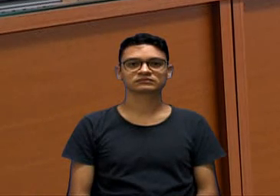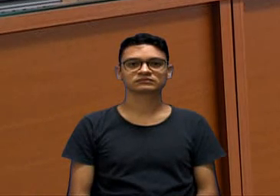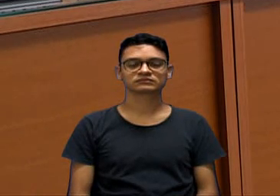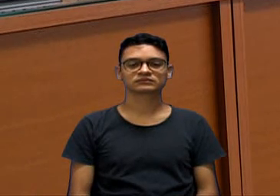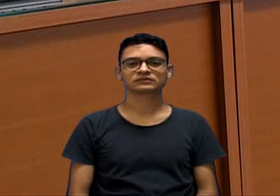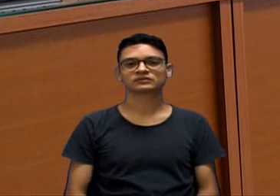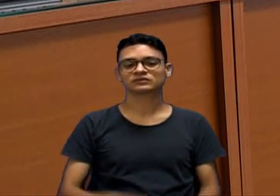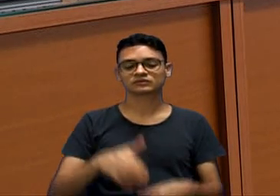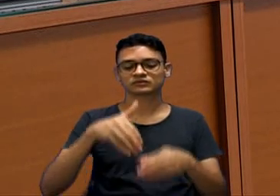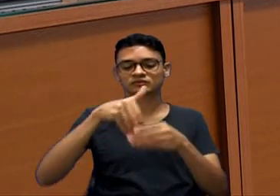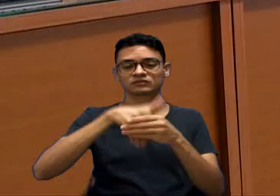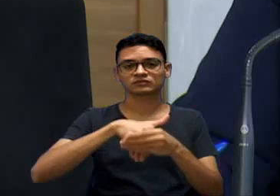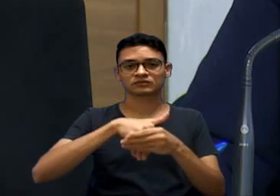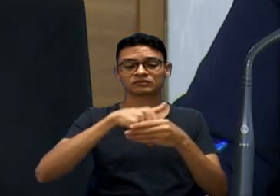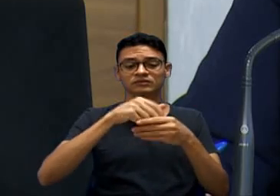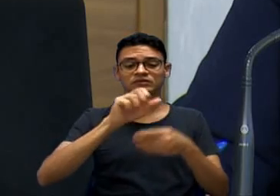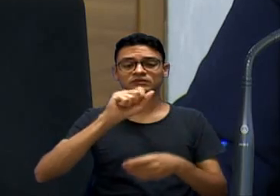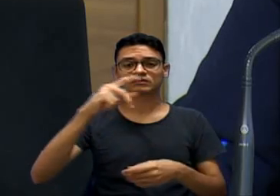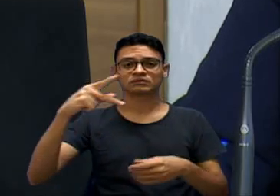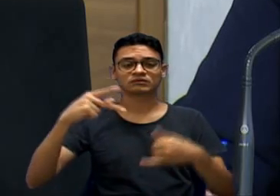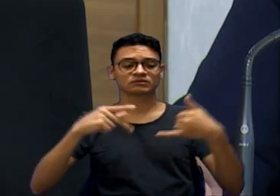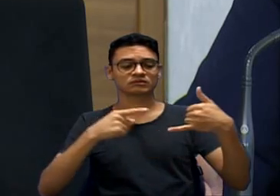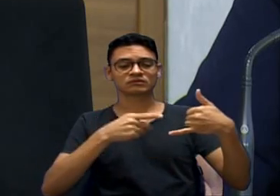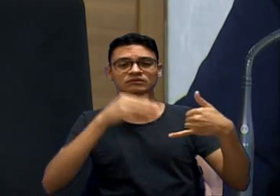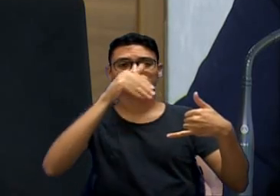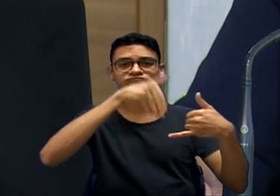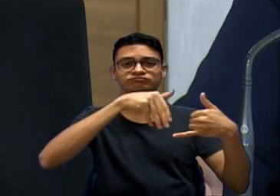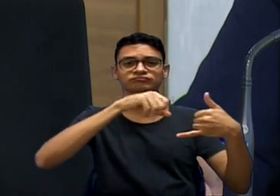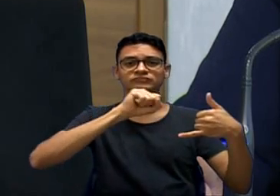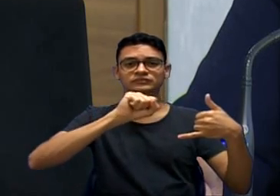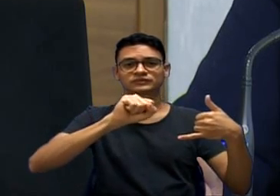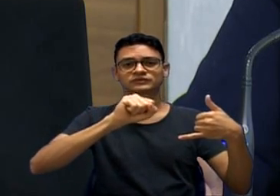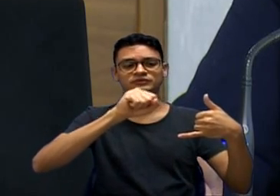Dá para votar pelo aplicativo nosso do celular, senhores vereadores.